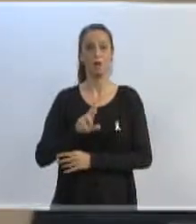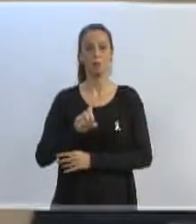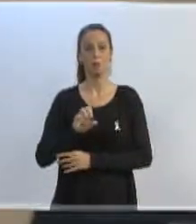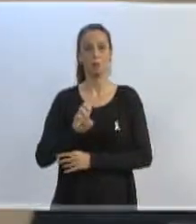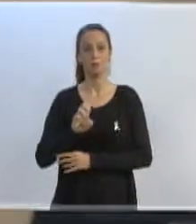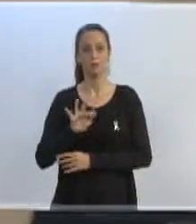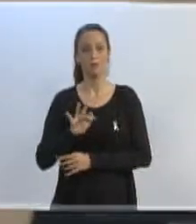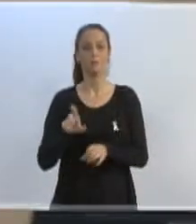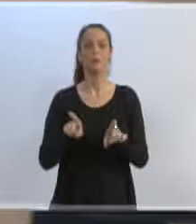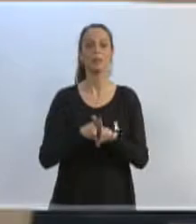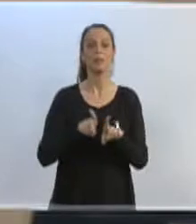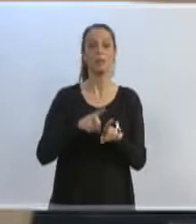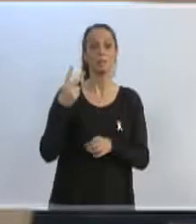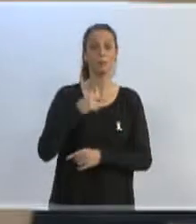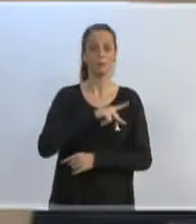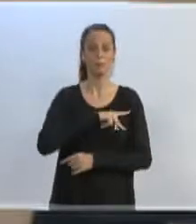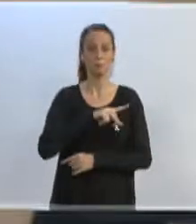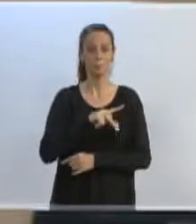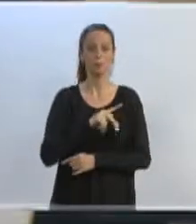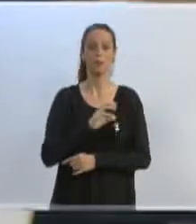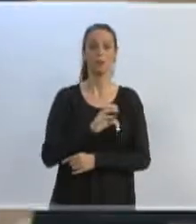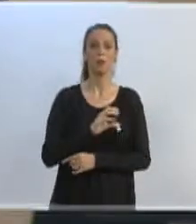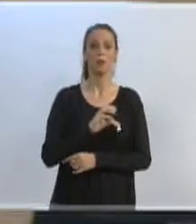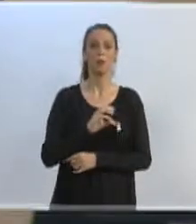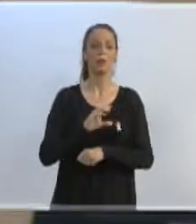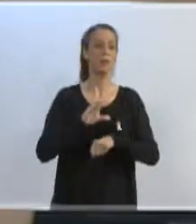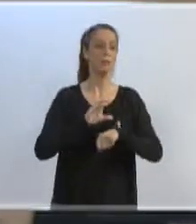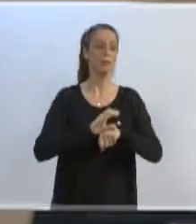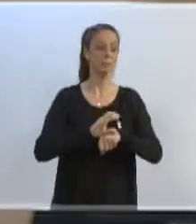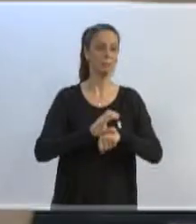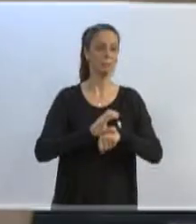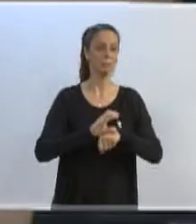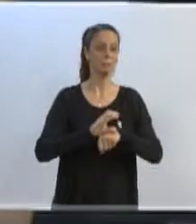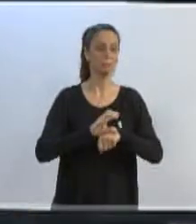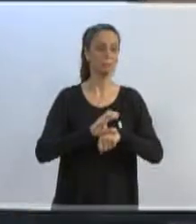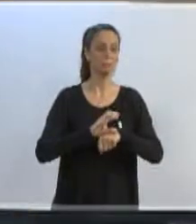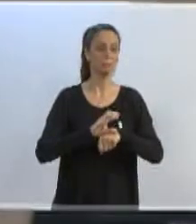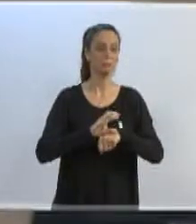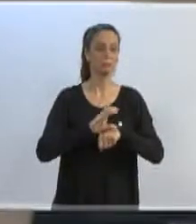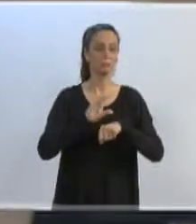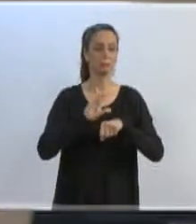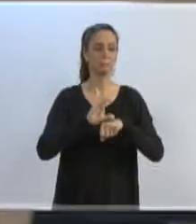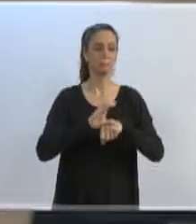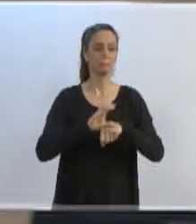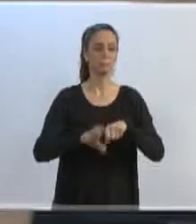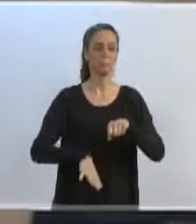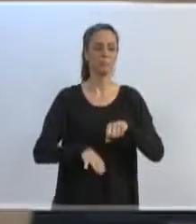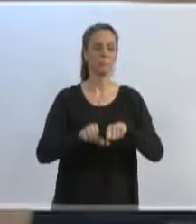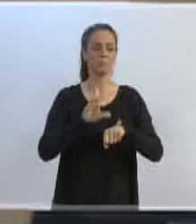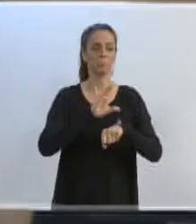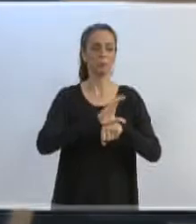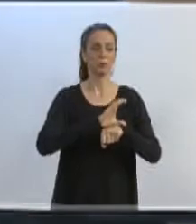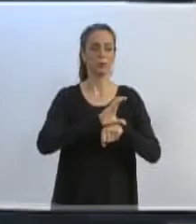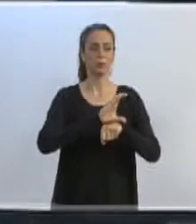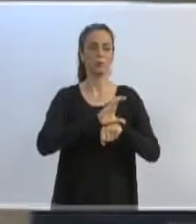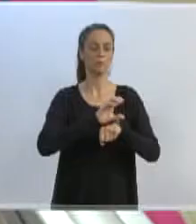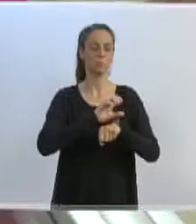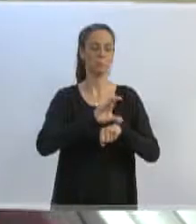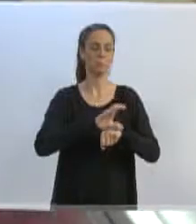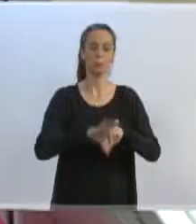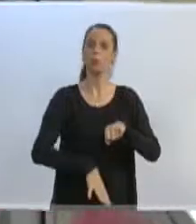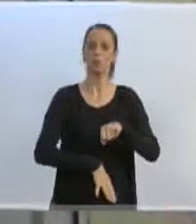CODEPA, também se fizesse presente, por gentileza. A senhora Simone